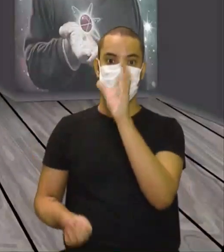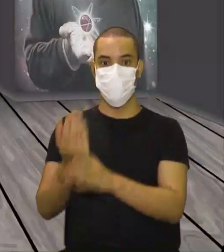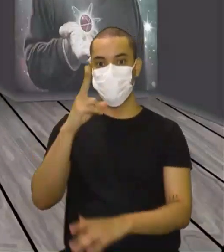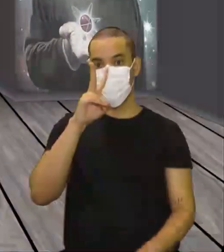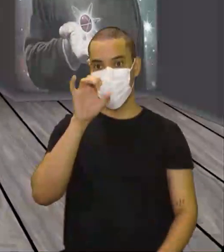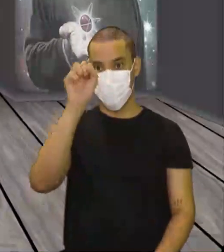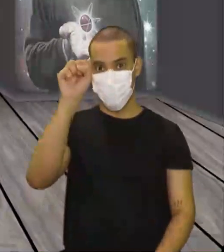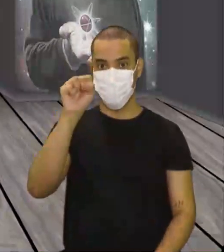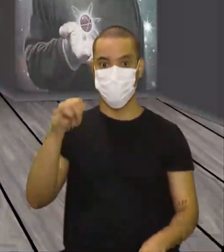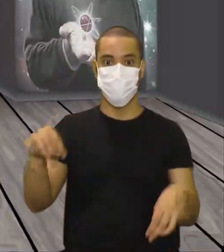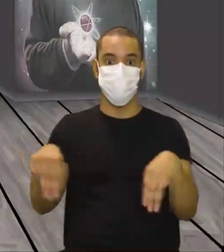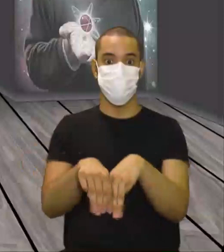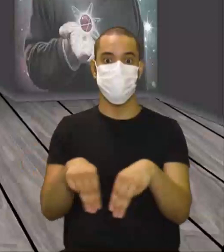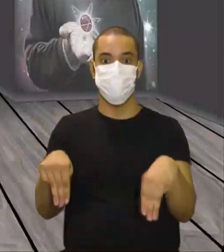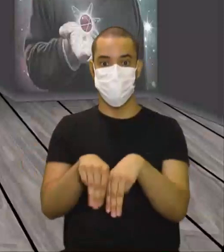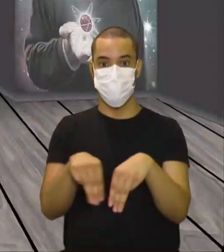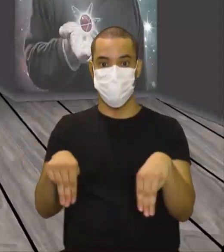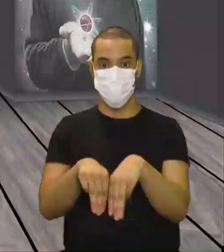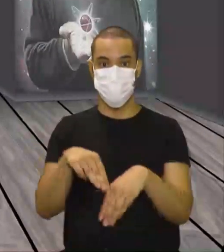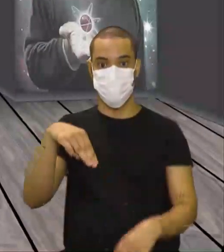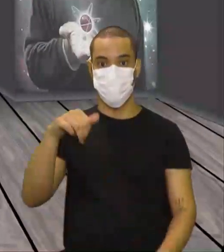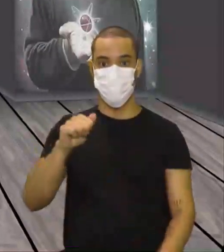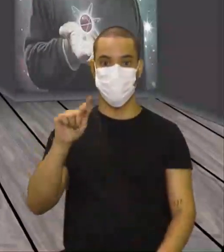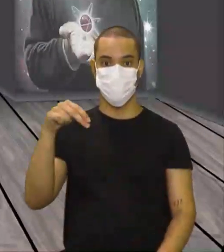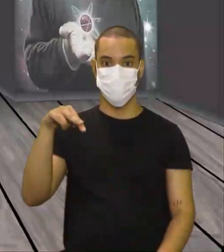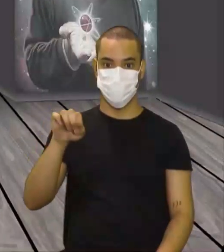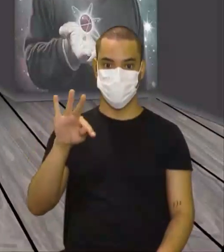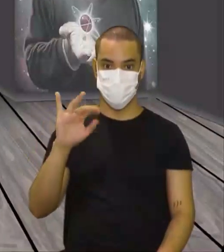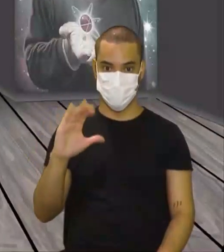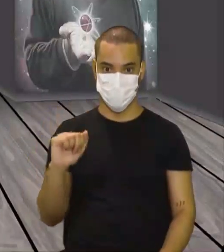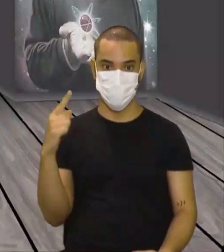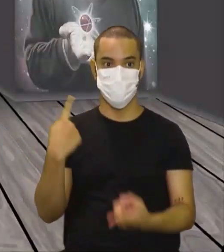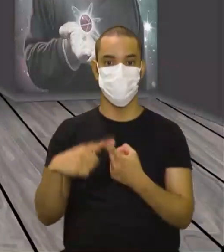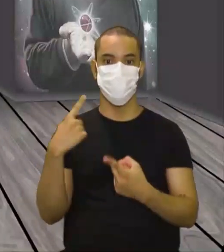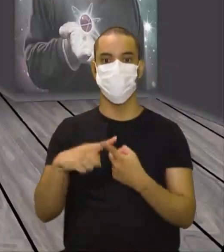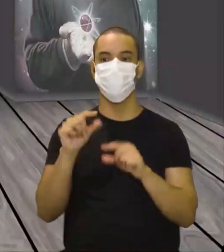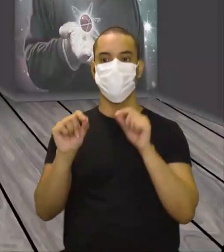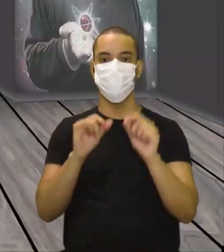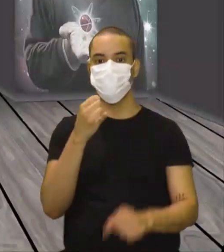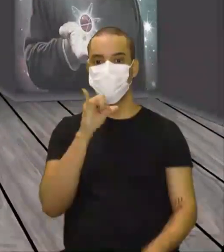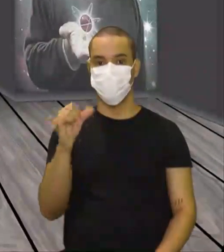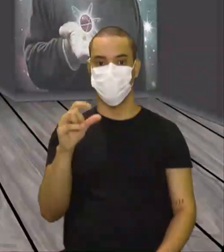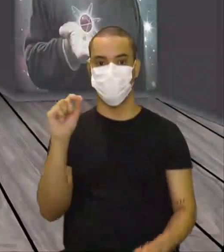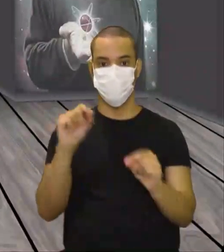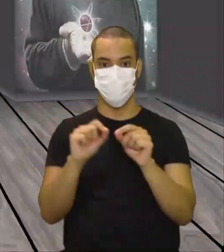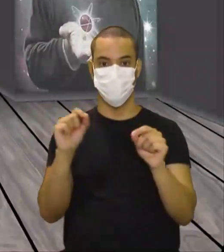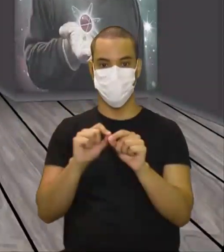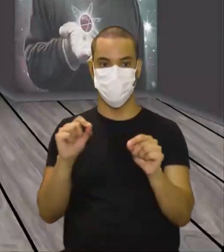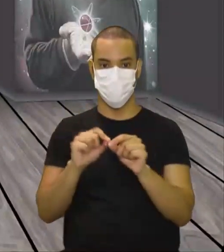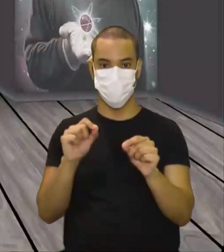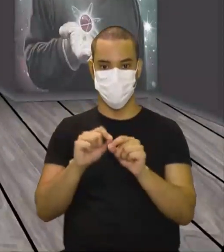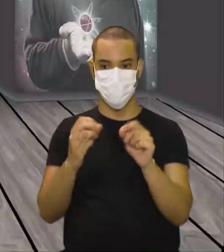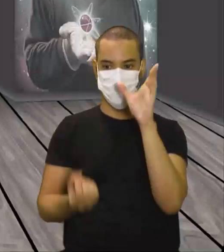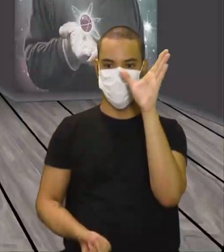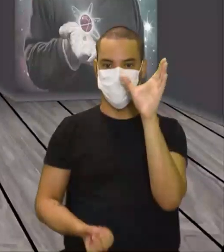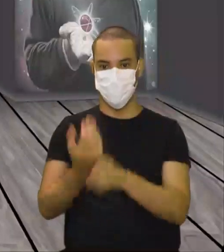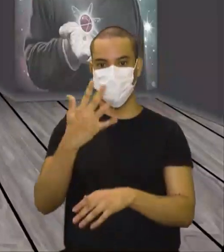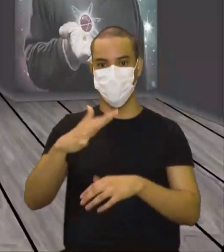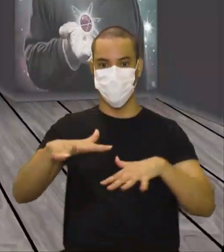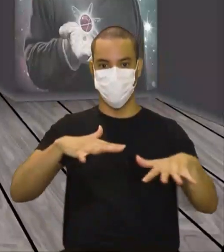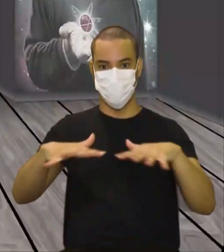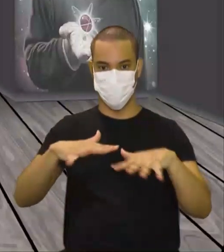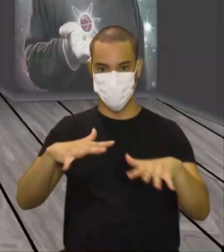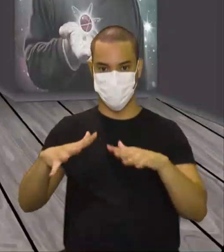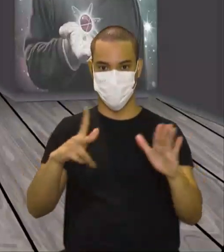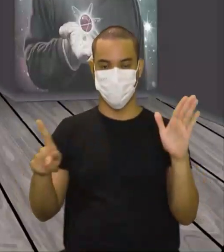força magnética. Força magnética, porque o campo elétrico ele faz com que surja o movimento